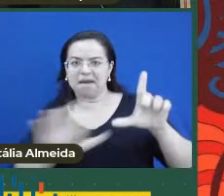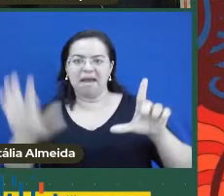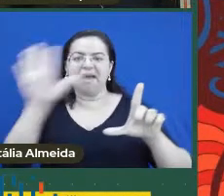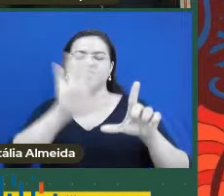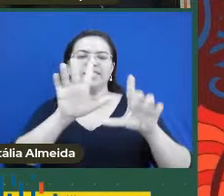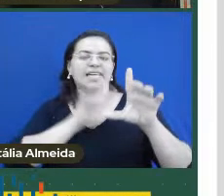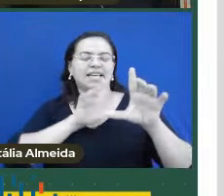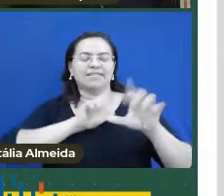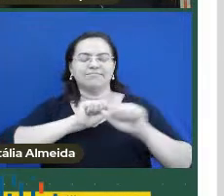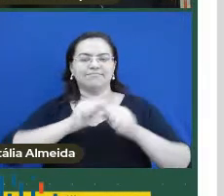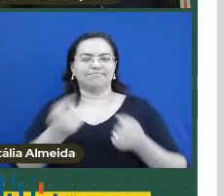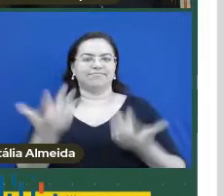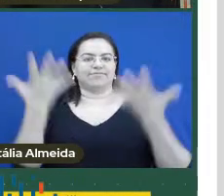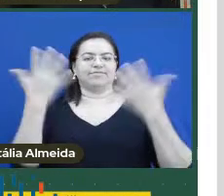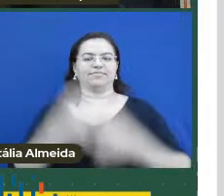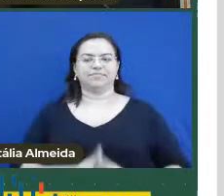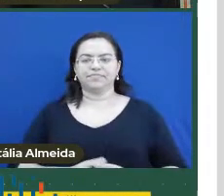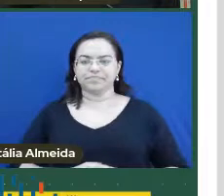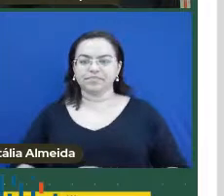eu